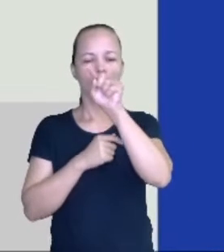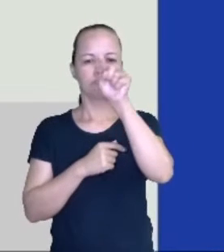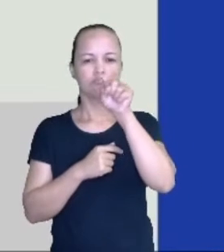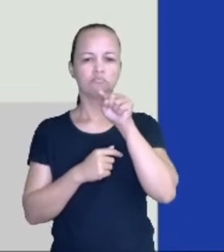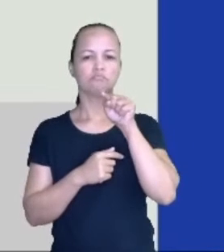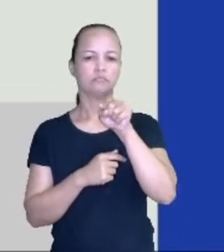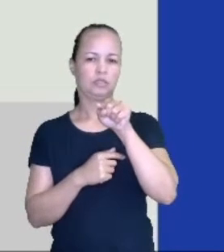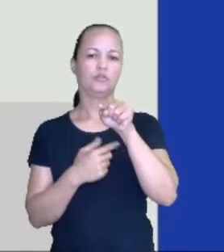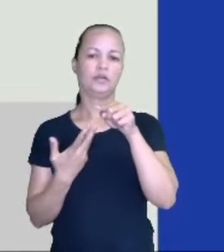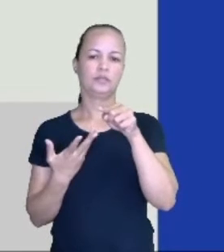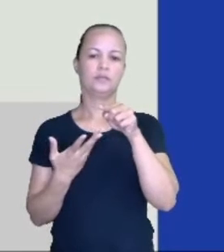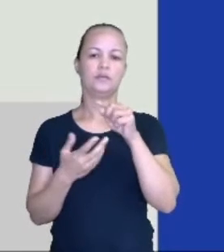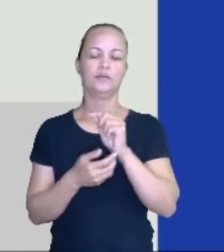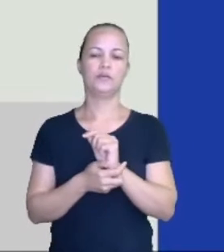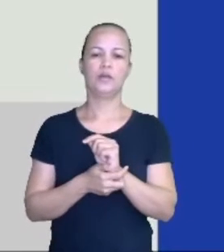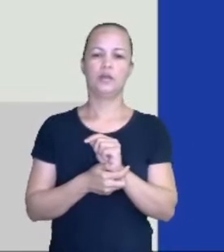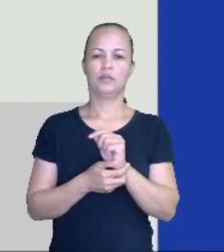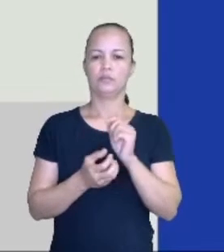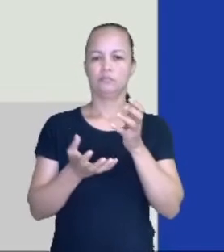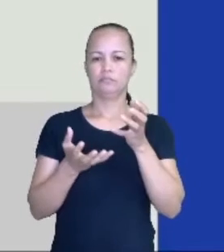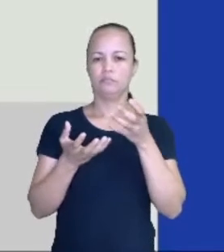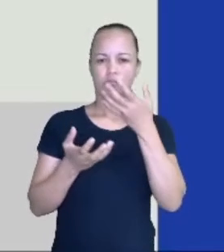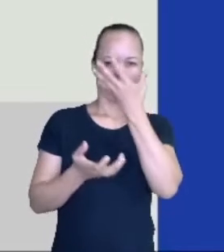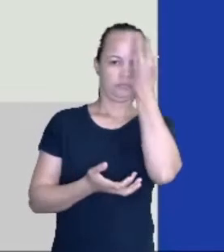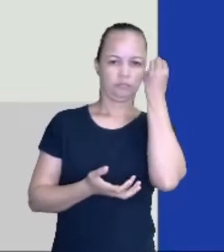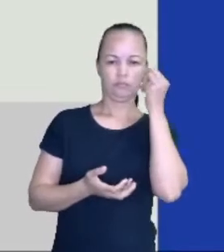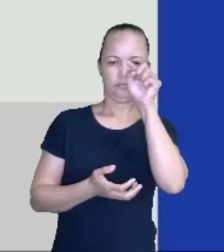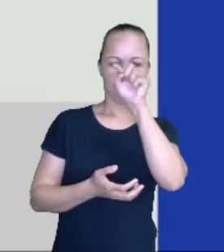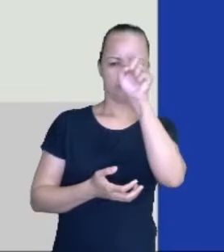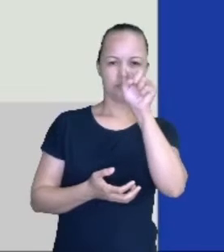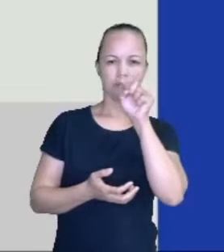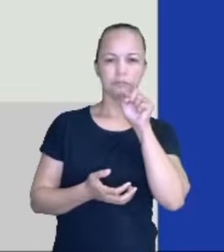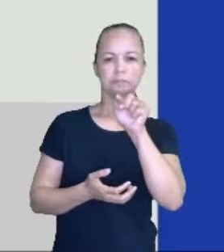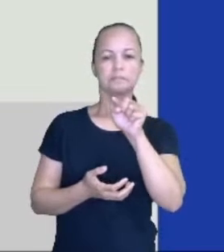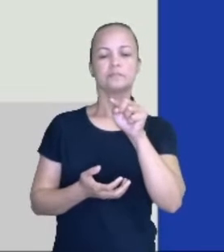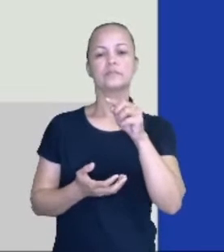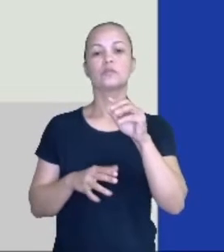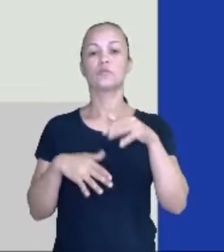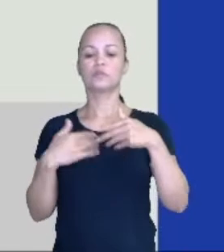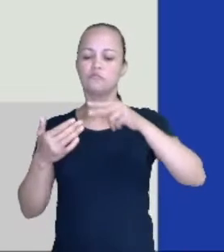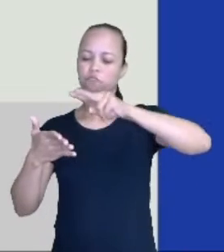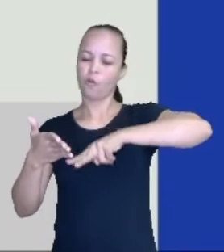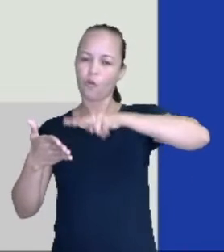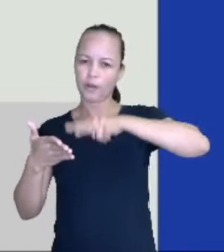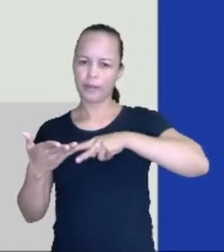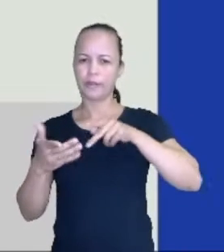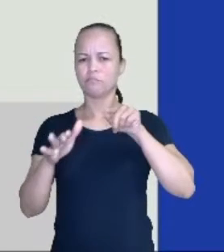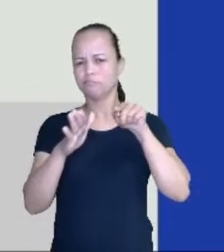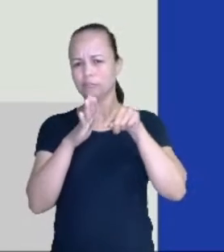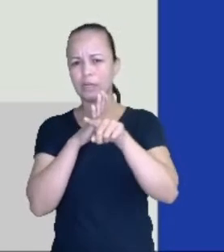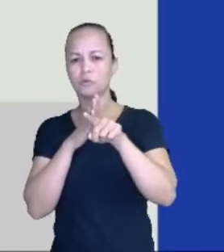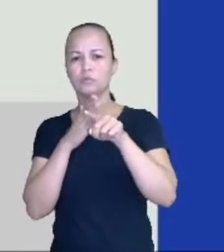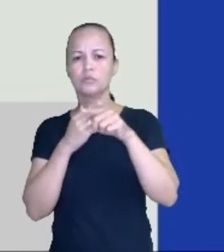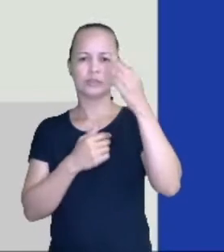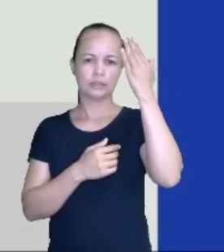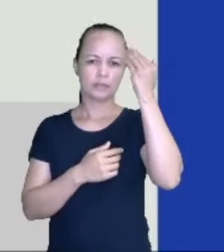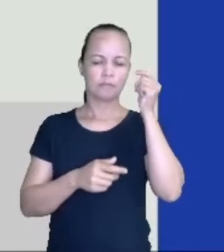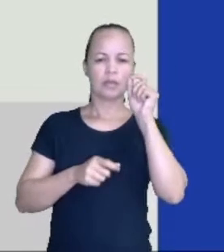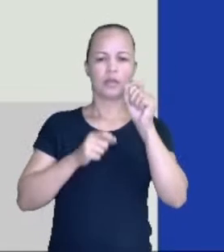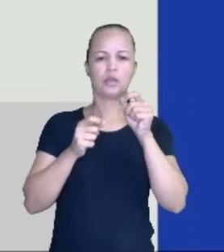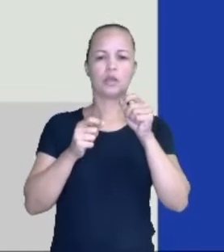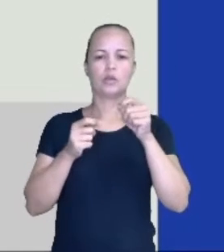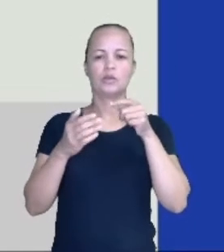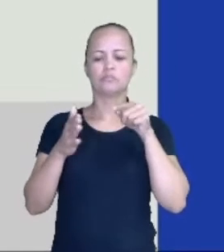interrogação, não posso esquecer do sinal de interrogação. E quando eu for ler também uma pergunta, eu tenho que realizar a